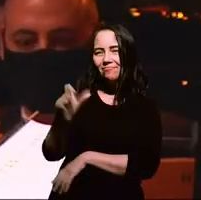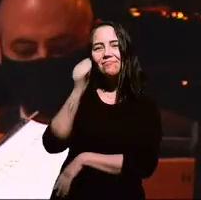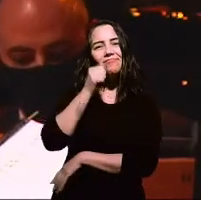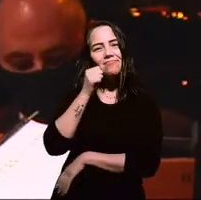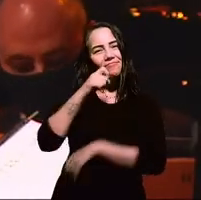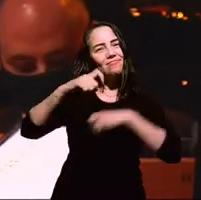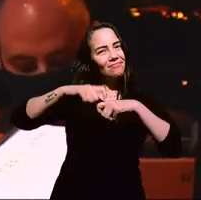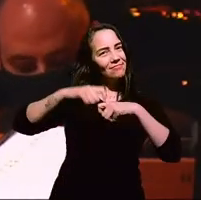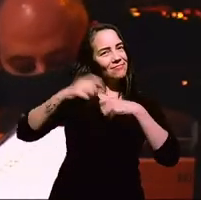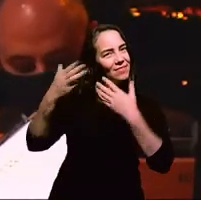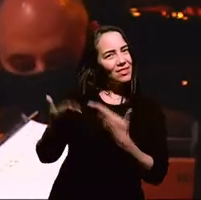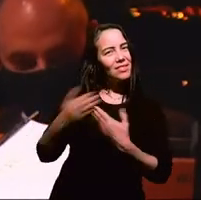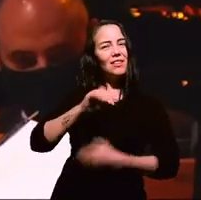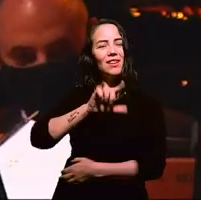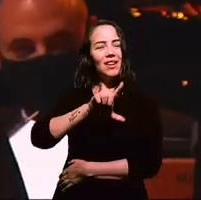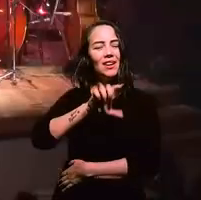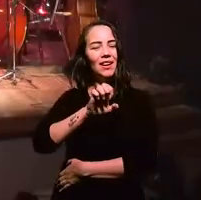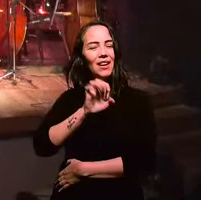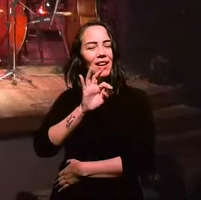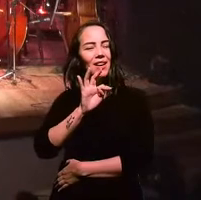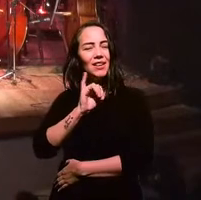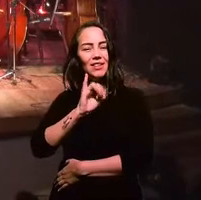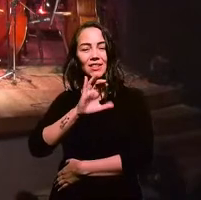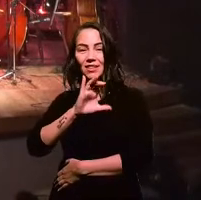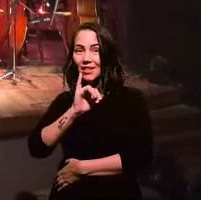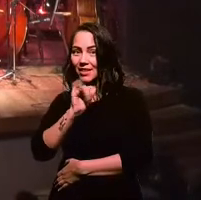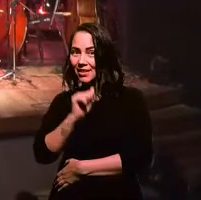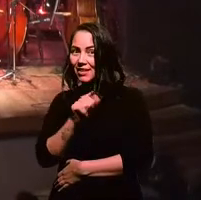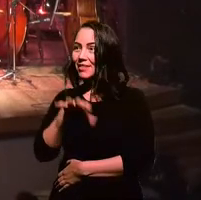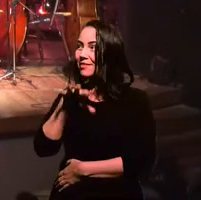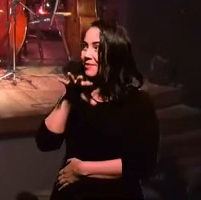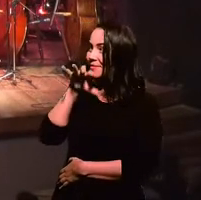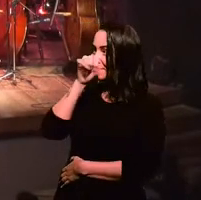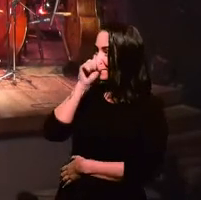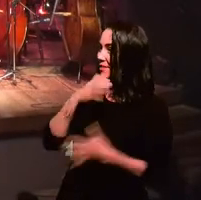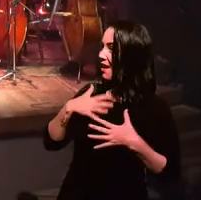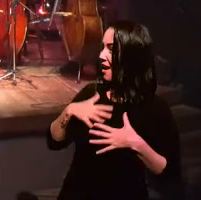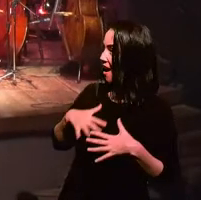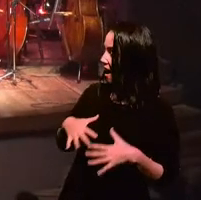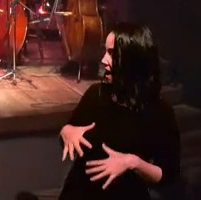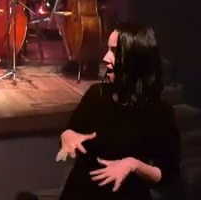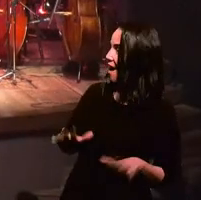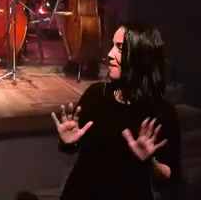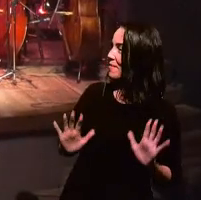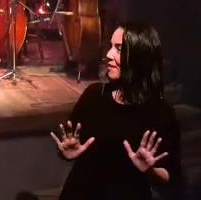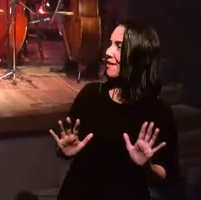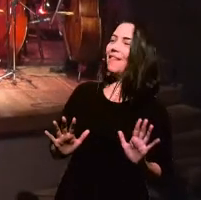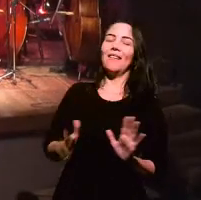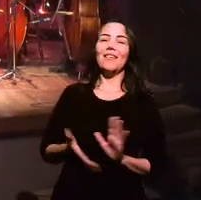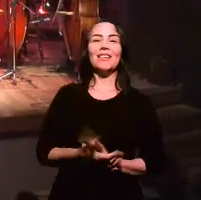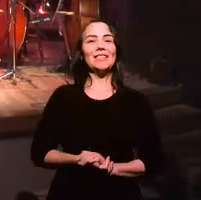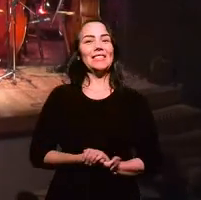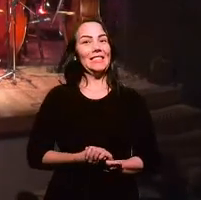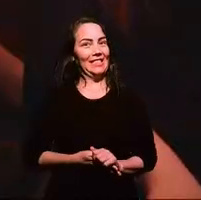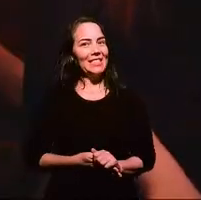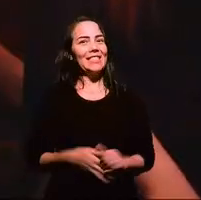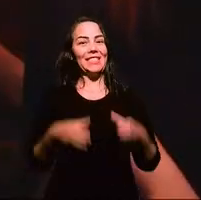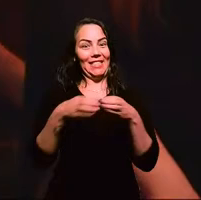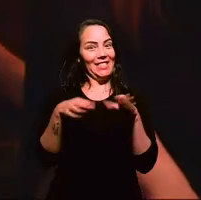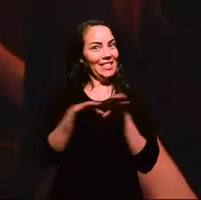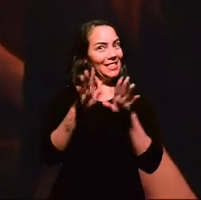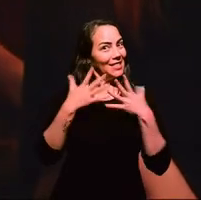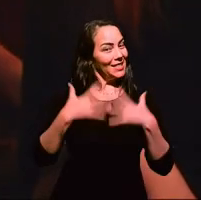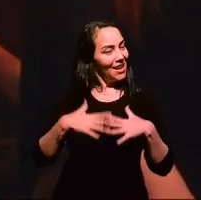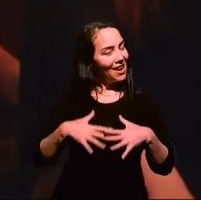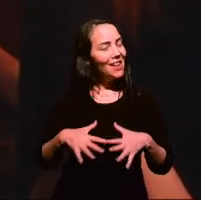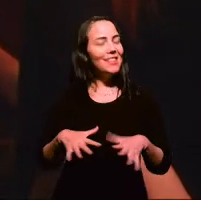Letícia Ferreira, e musicista. Respira, eu estou falando, precisa respirar um pouco também agora aqui, para a orquestra também dar uma respirada.